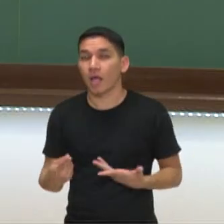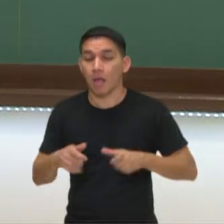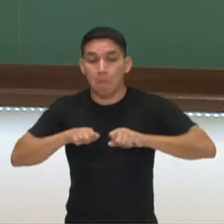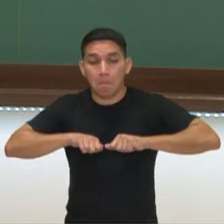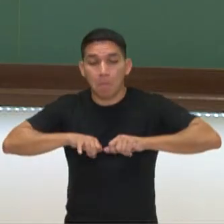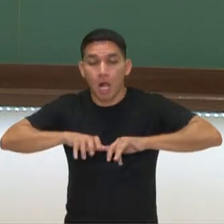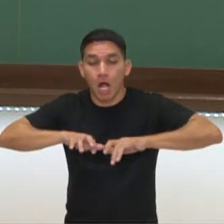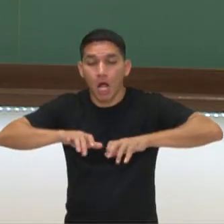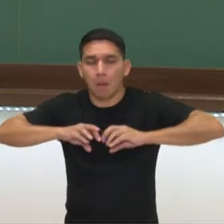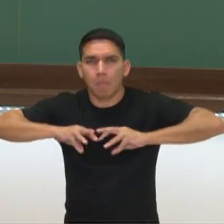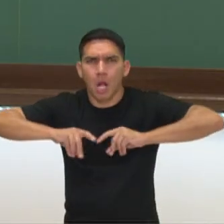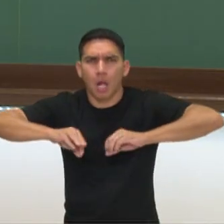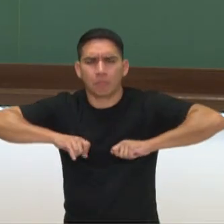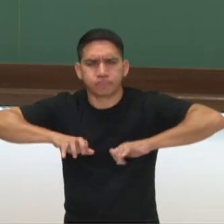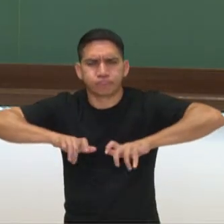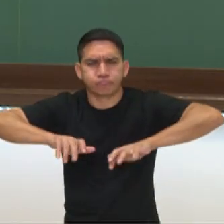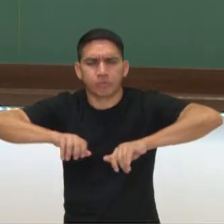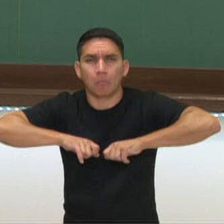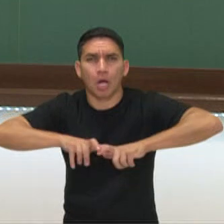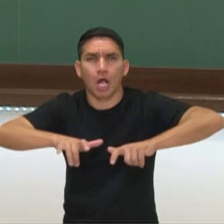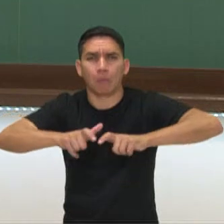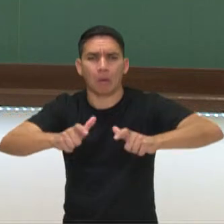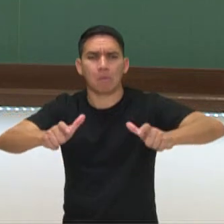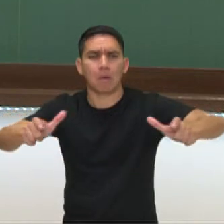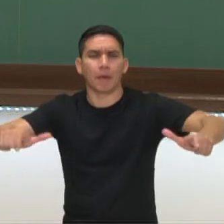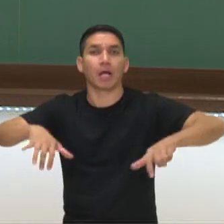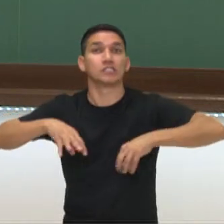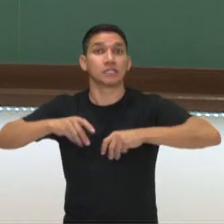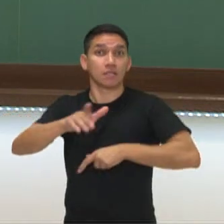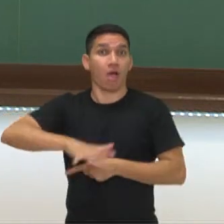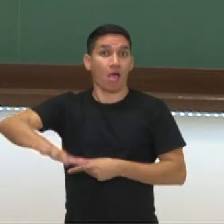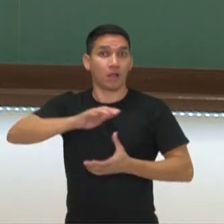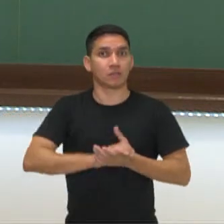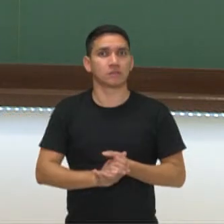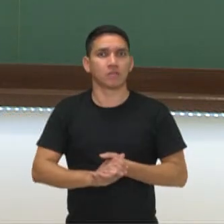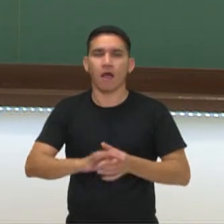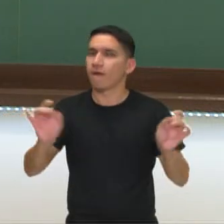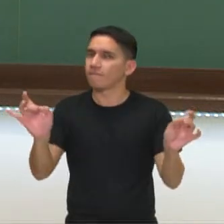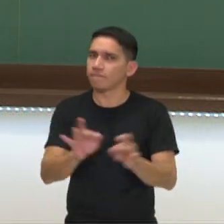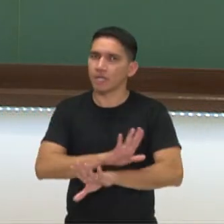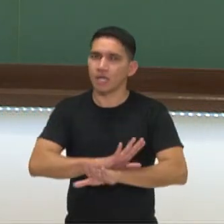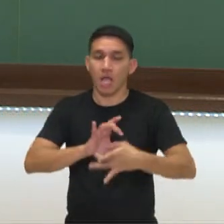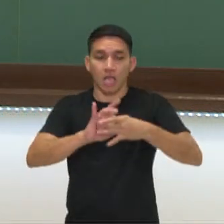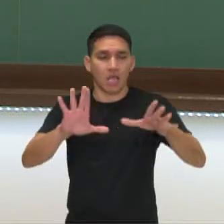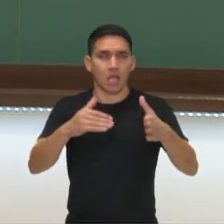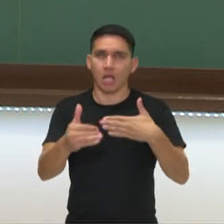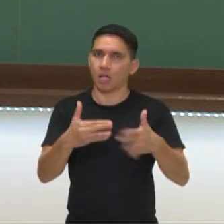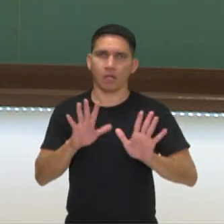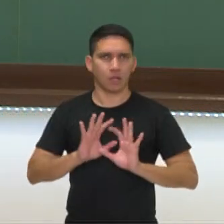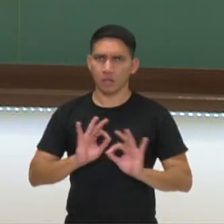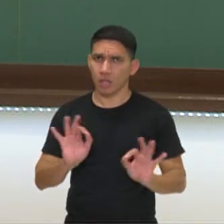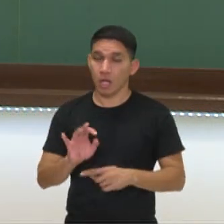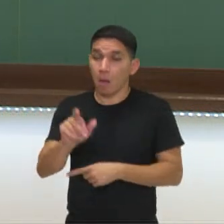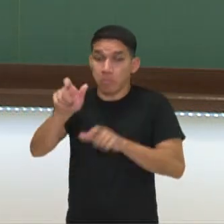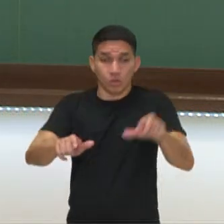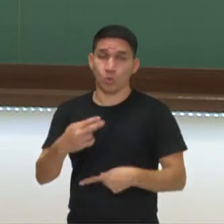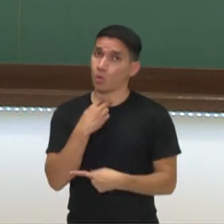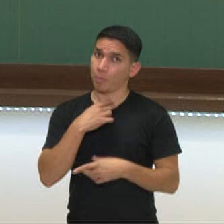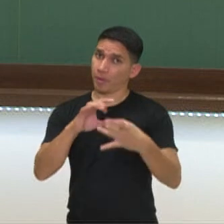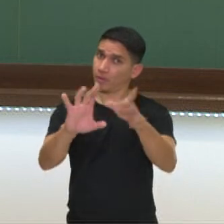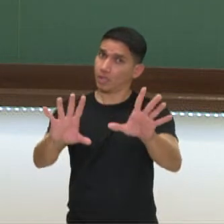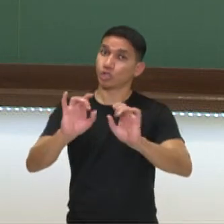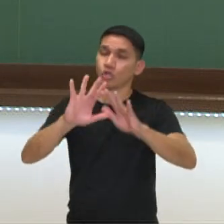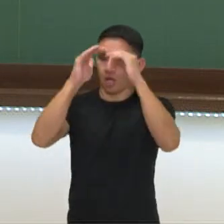de sempre conquistar mais espaço e mais espaço. Fim de toda e qualquer liberdade. As pessoas não podem ter liberdade, devem